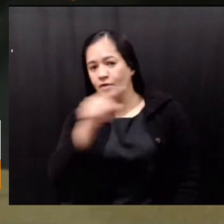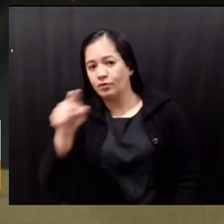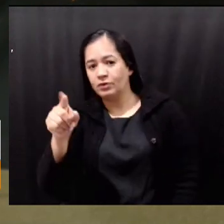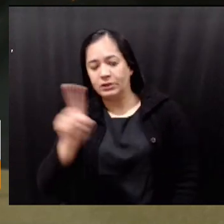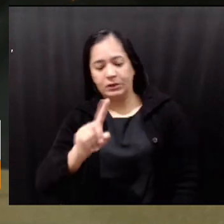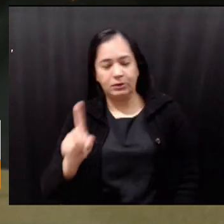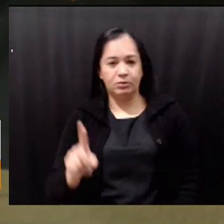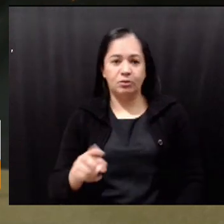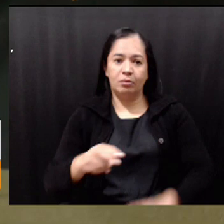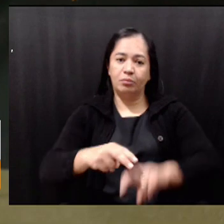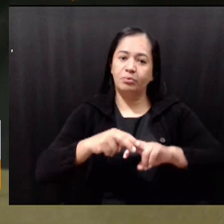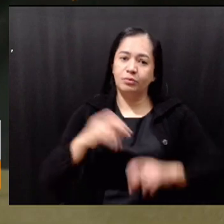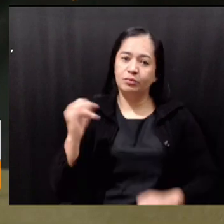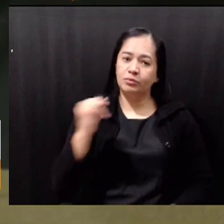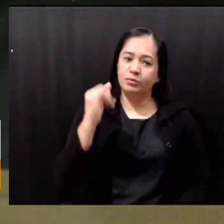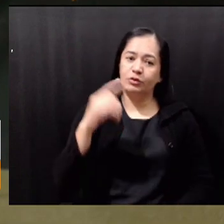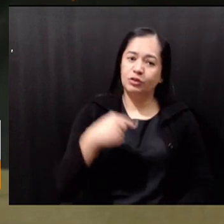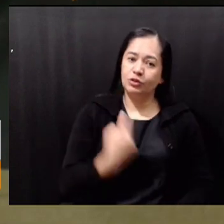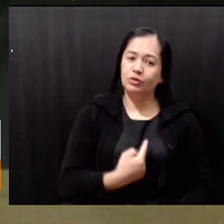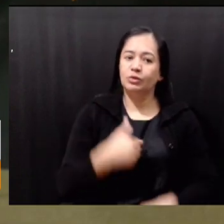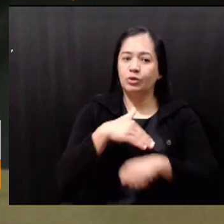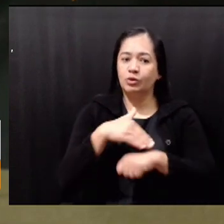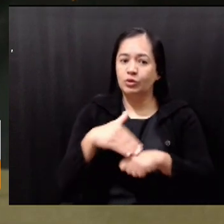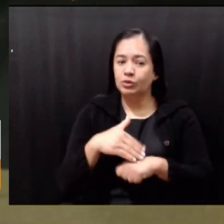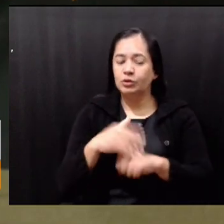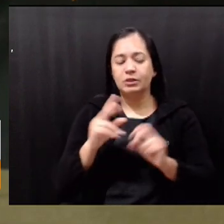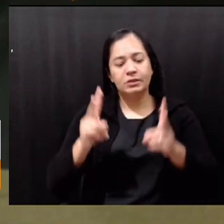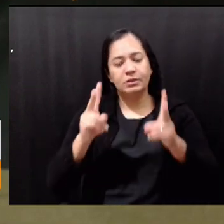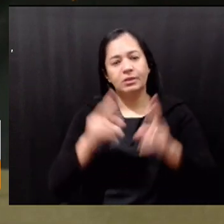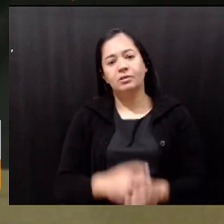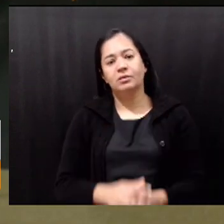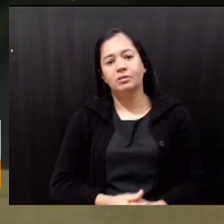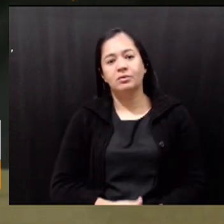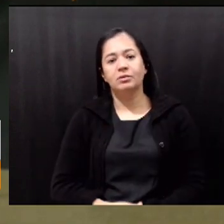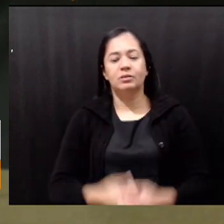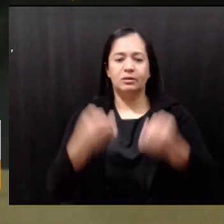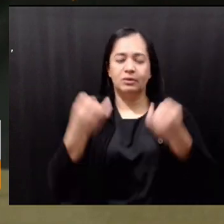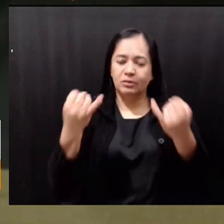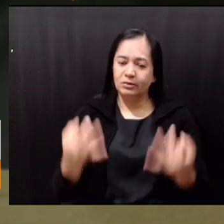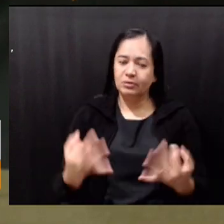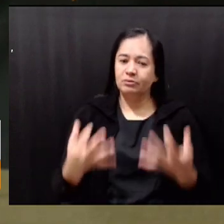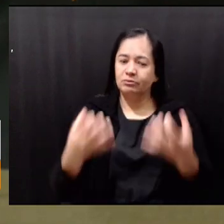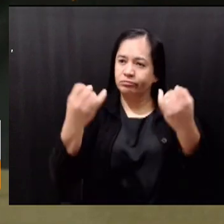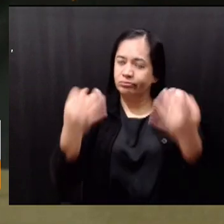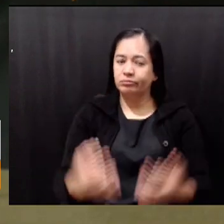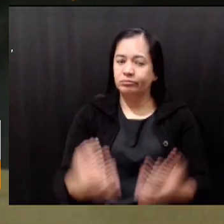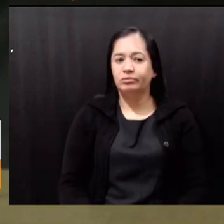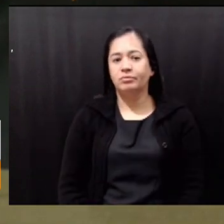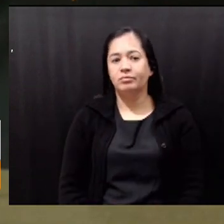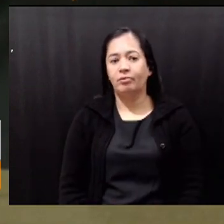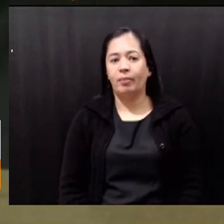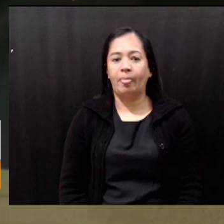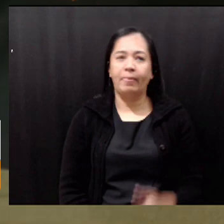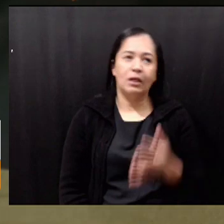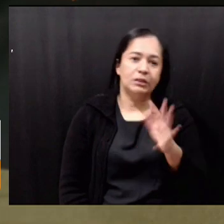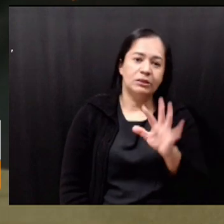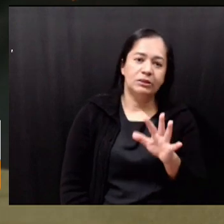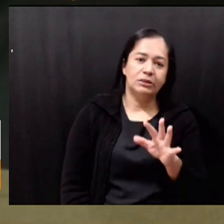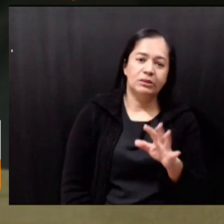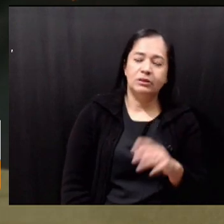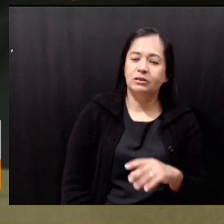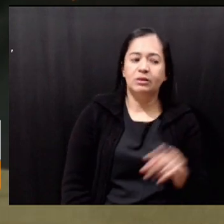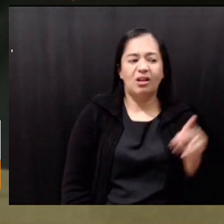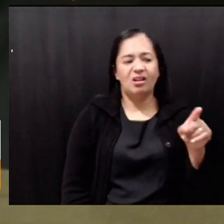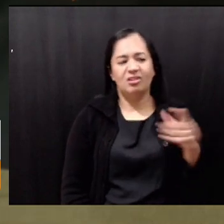a gente estar conversando sempre, falando, expondo, né, dizendo de repente um pontinho aqui não agradou, vai lá,